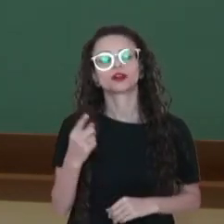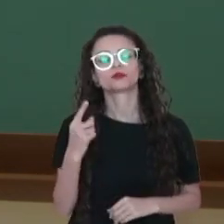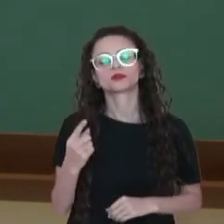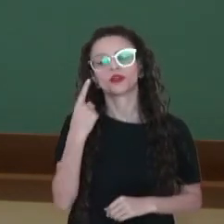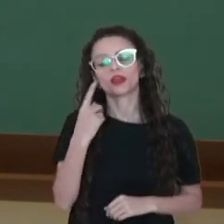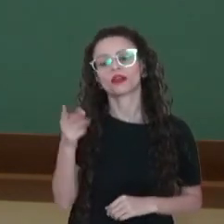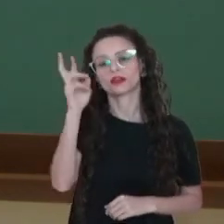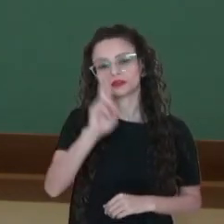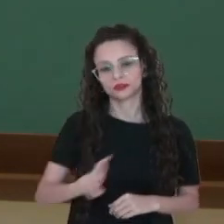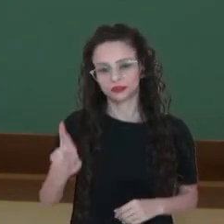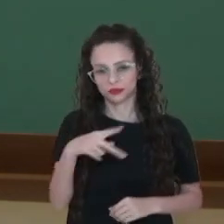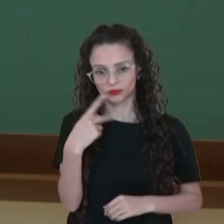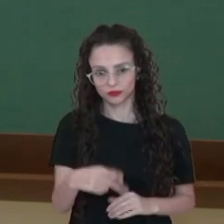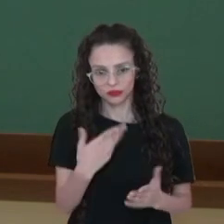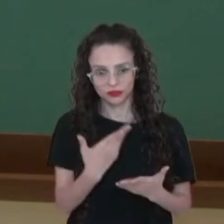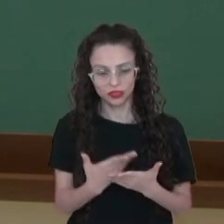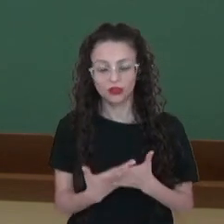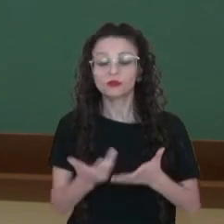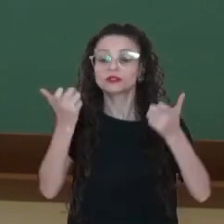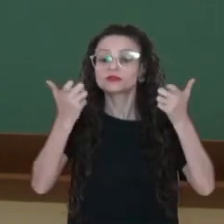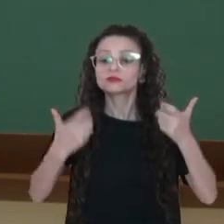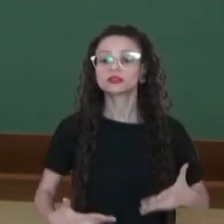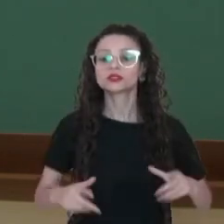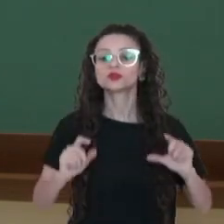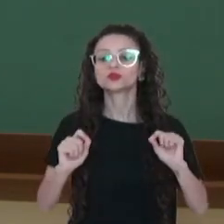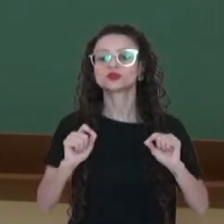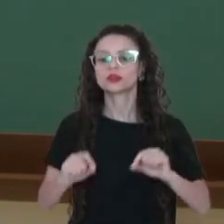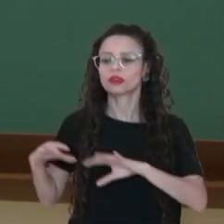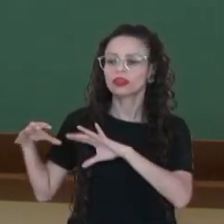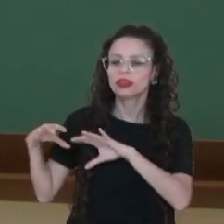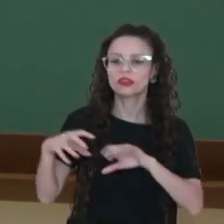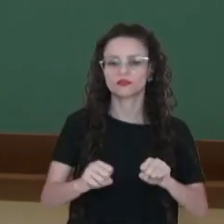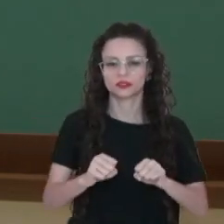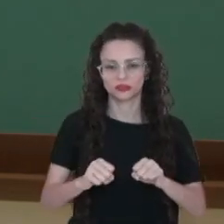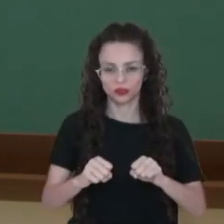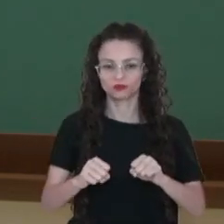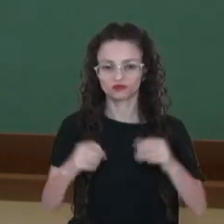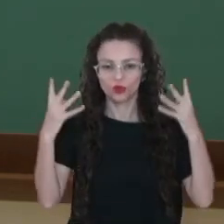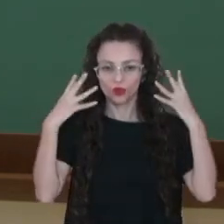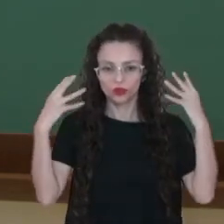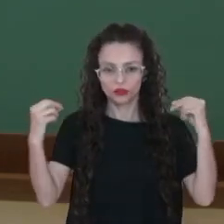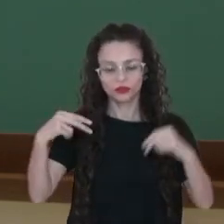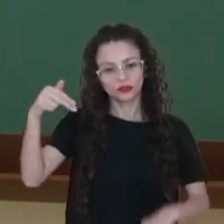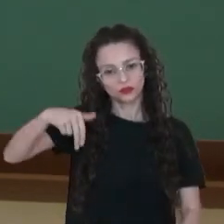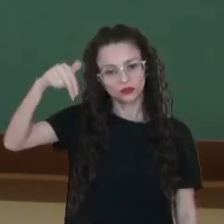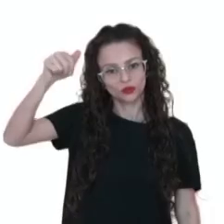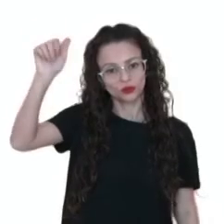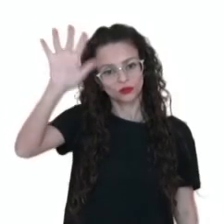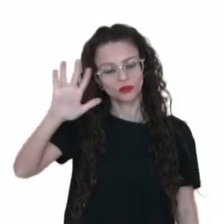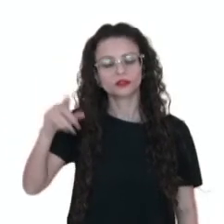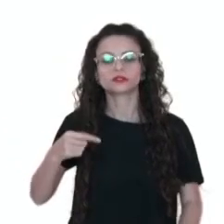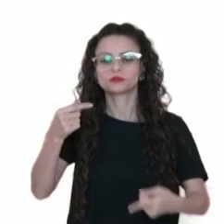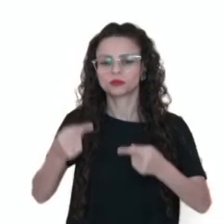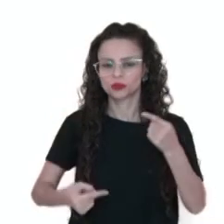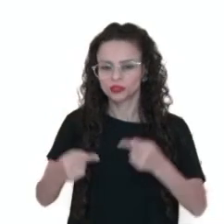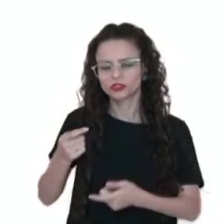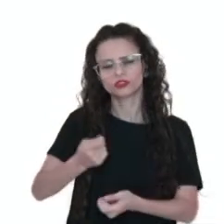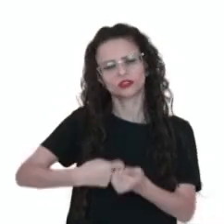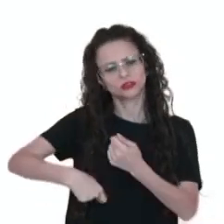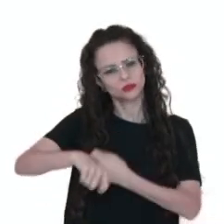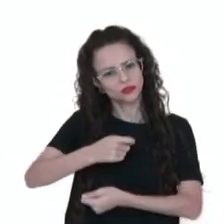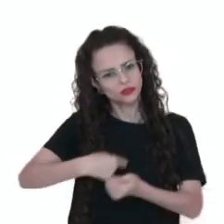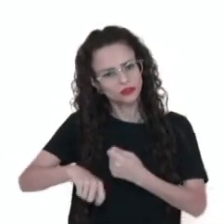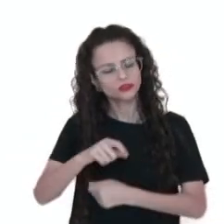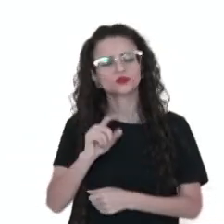nossa aula de hoje? Hoje nós falamos então da invasão holandesa no Nordeste. Veja, as políticas